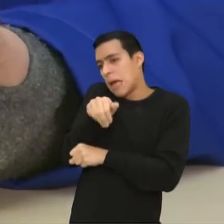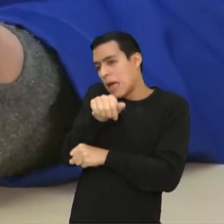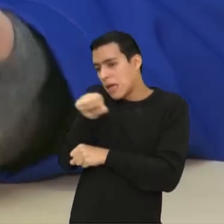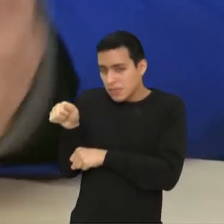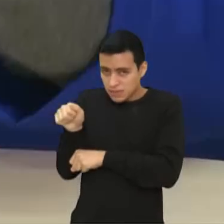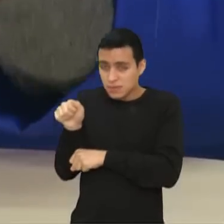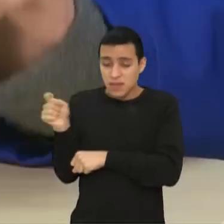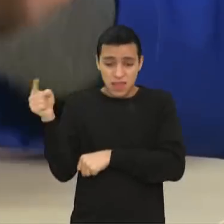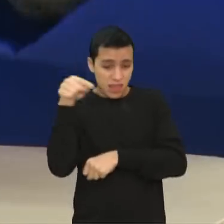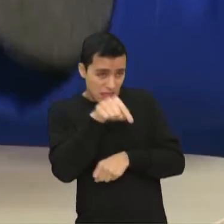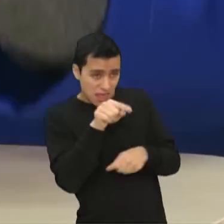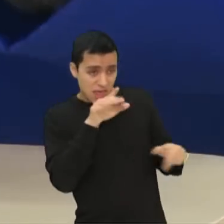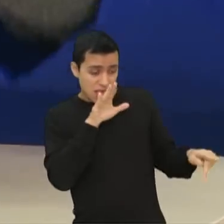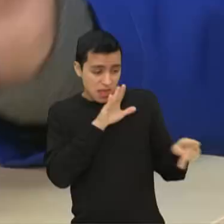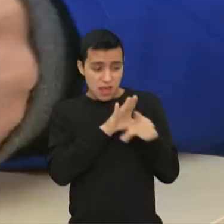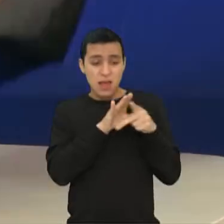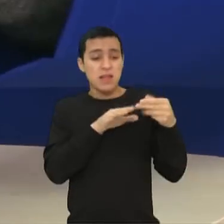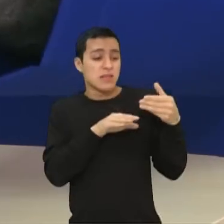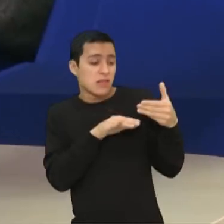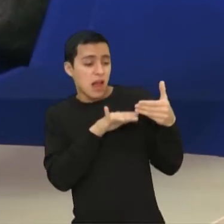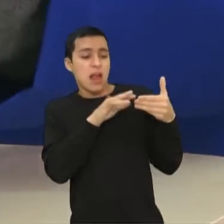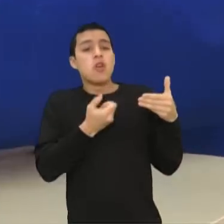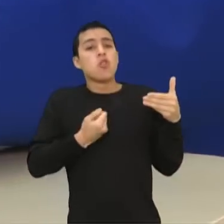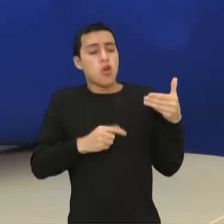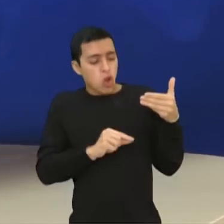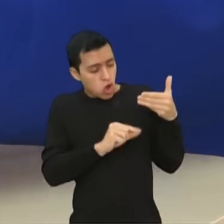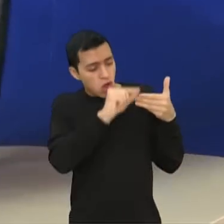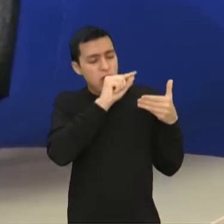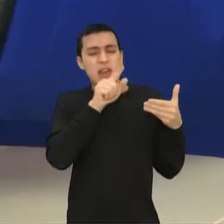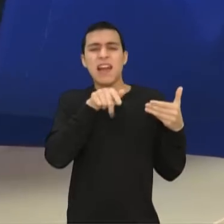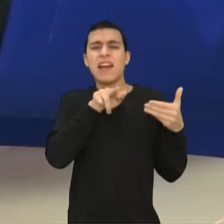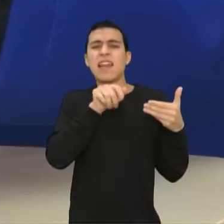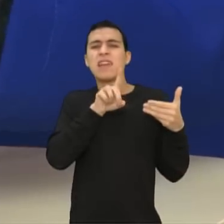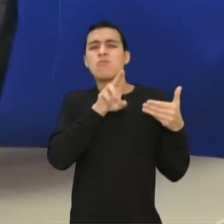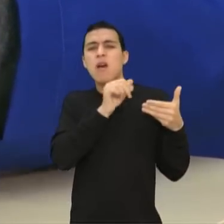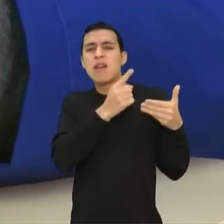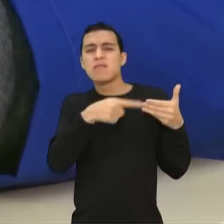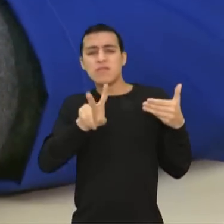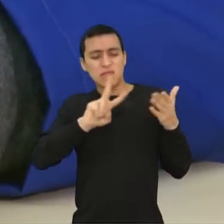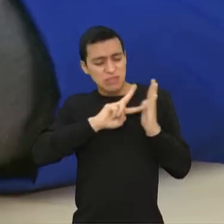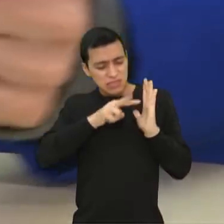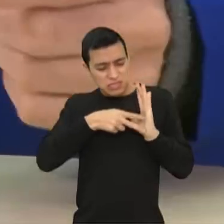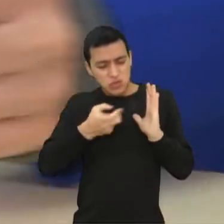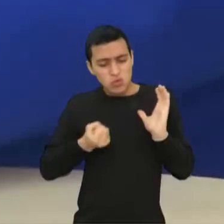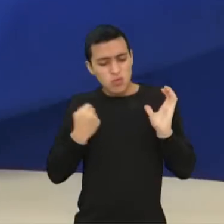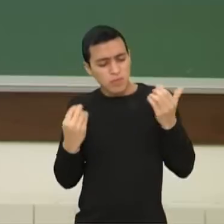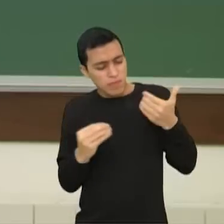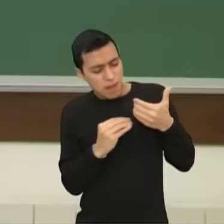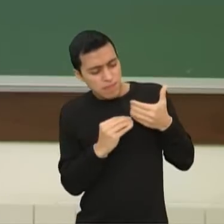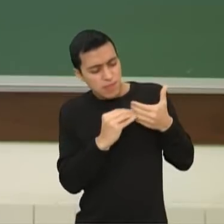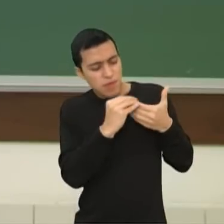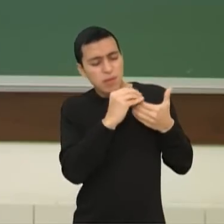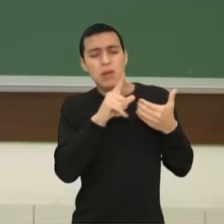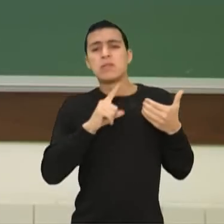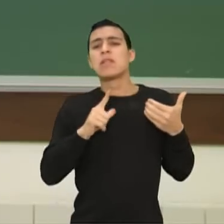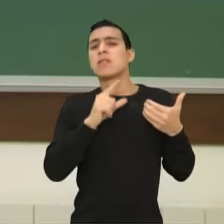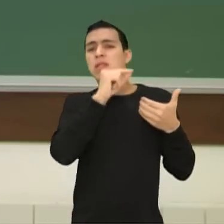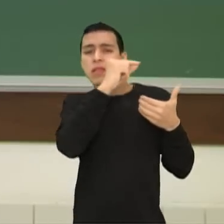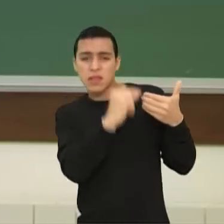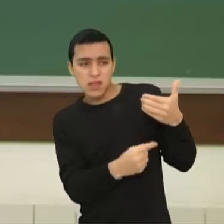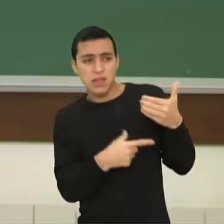um recipiente graduado. O que é a graduação? São os números. Eu tenho